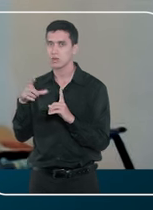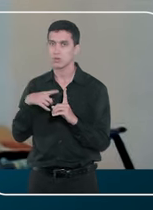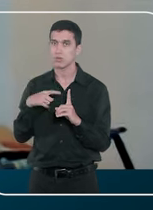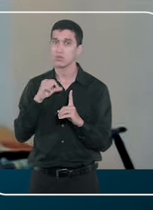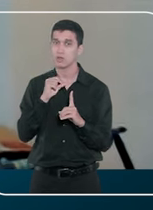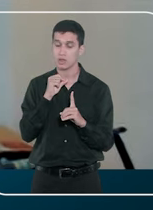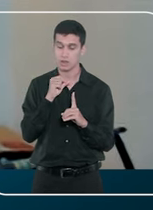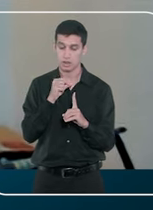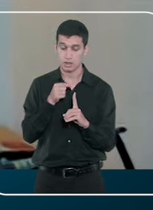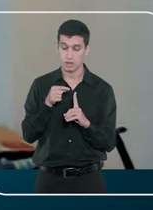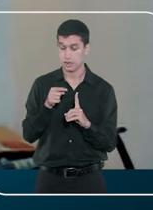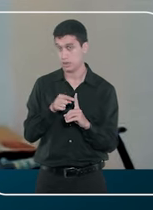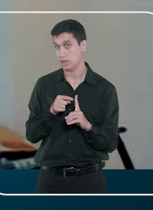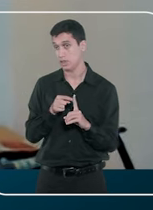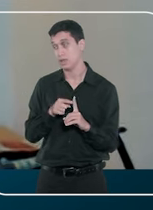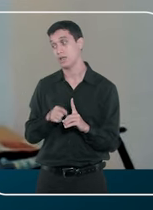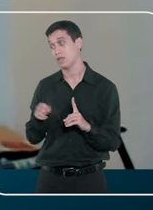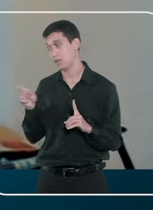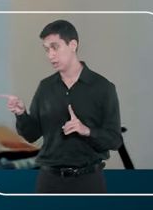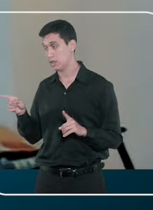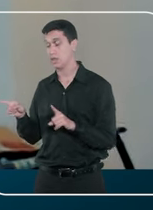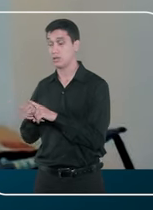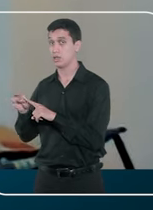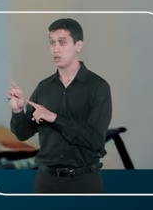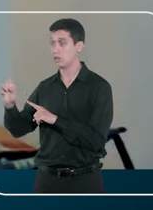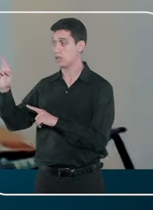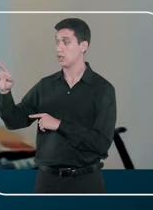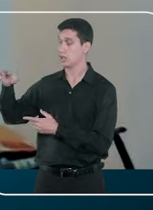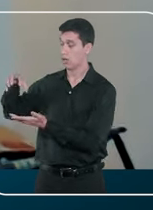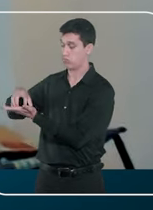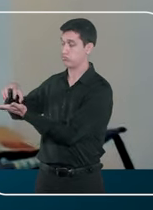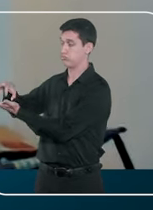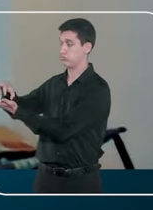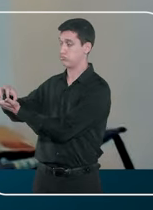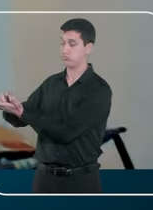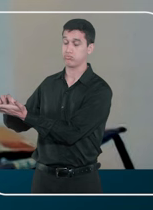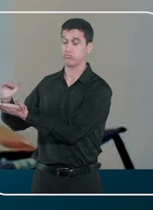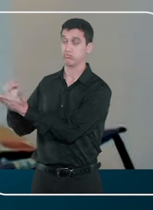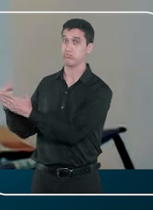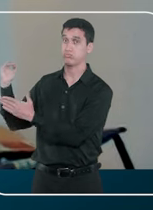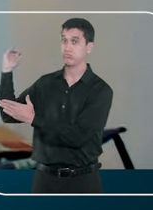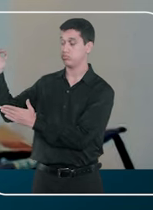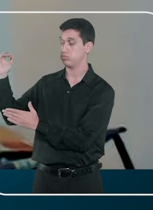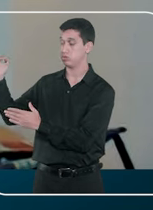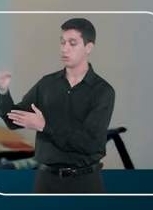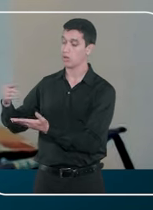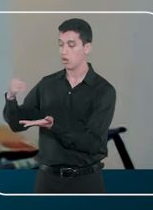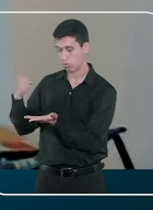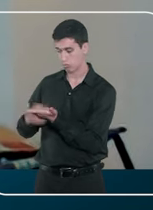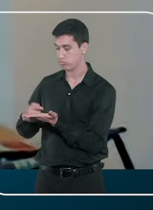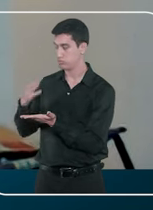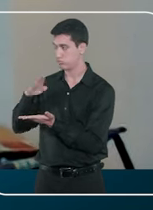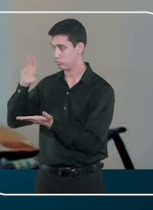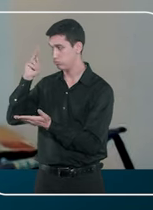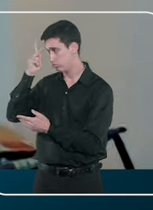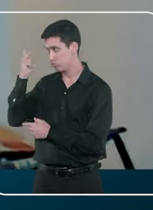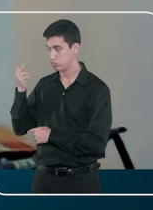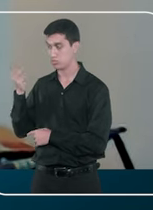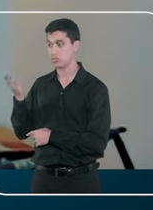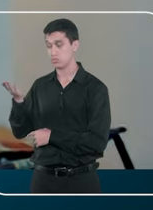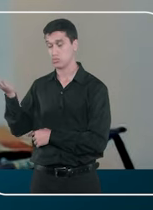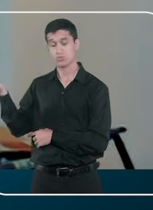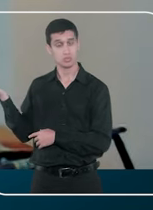autoridade administrativa de cada órgão ou entidade pública, com pessoas jurídicas que se apresentem como responsáveis aos